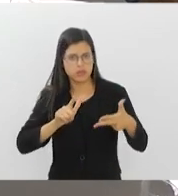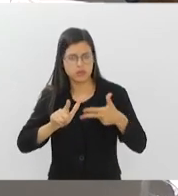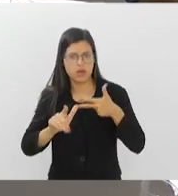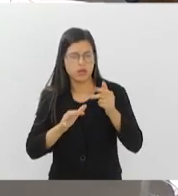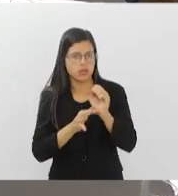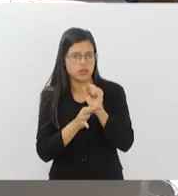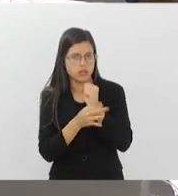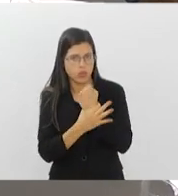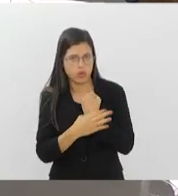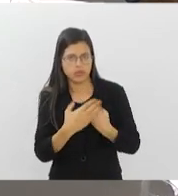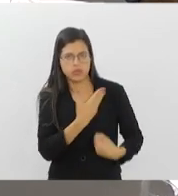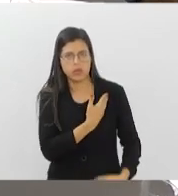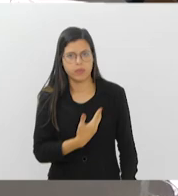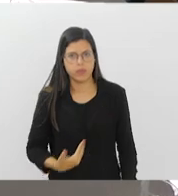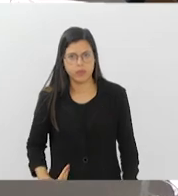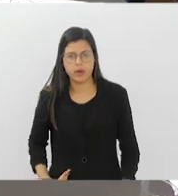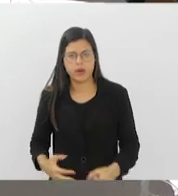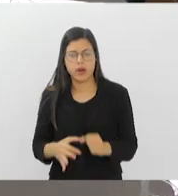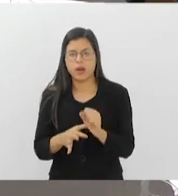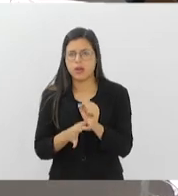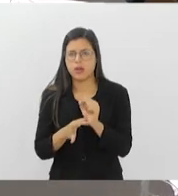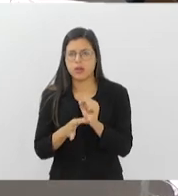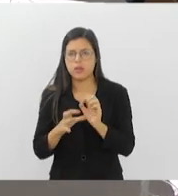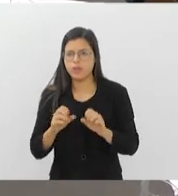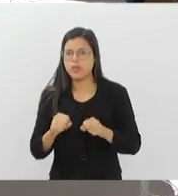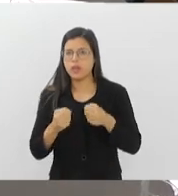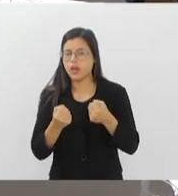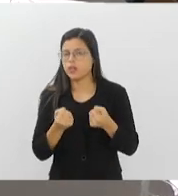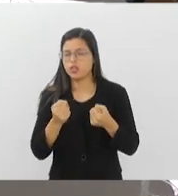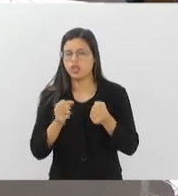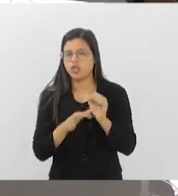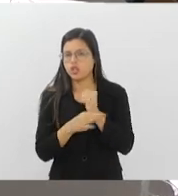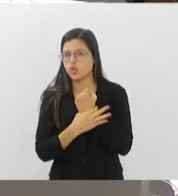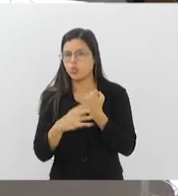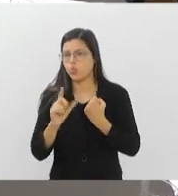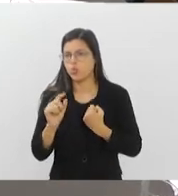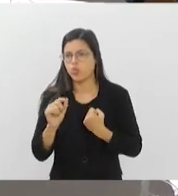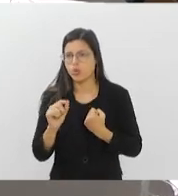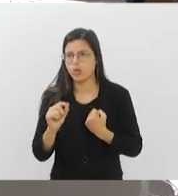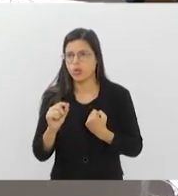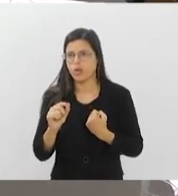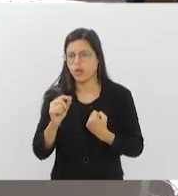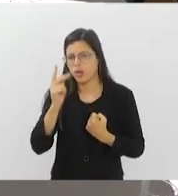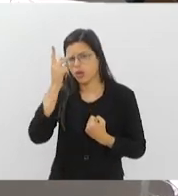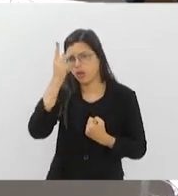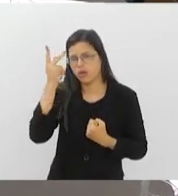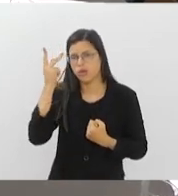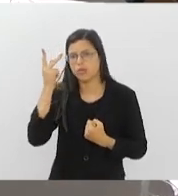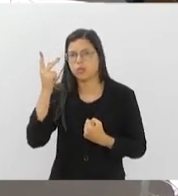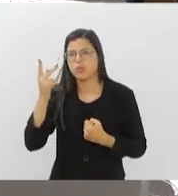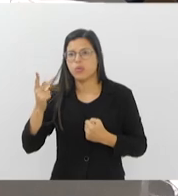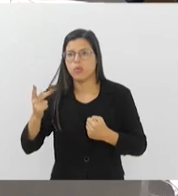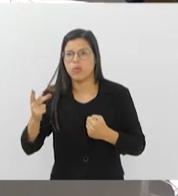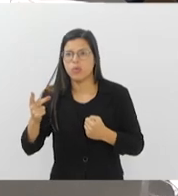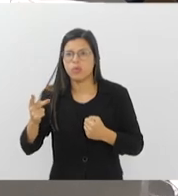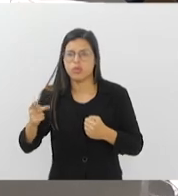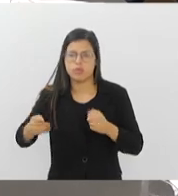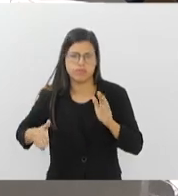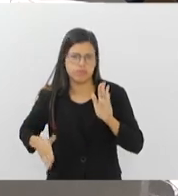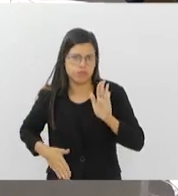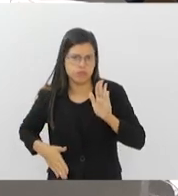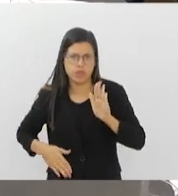garantindo que marginais que porventura adentrem em nosocômios no estado do Rio de Janeiro possam ser previamente